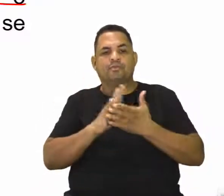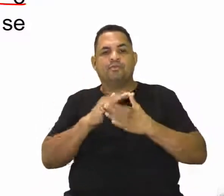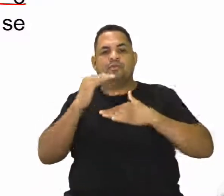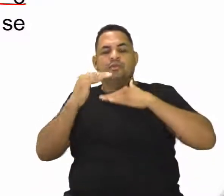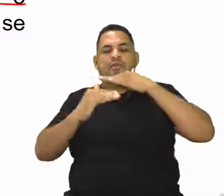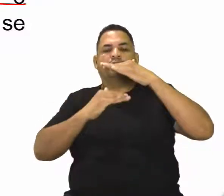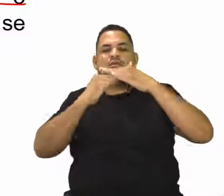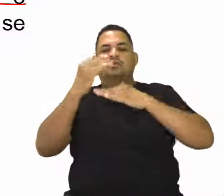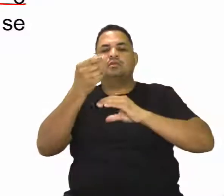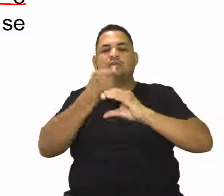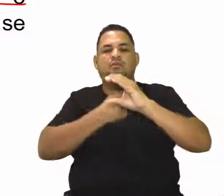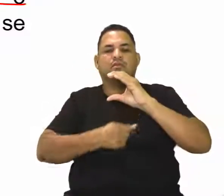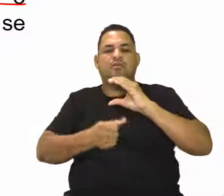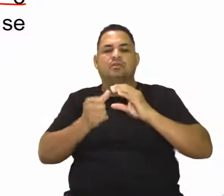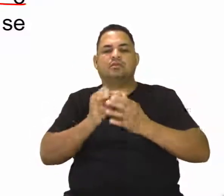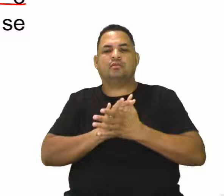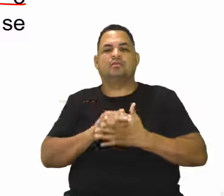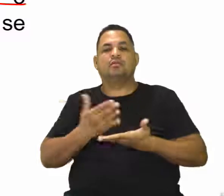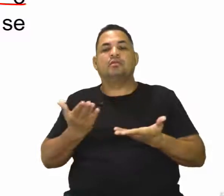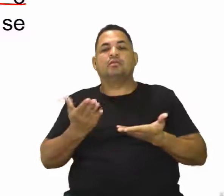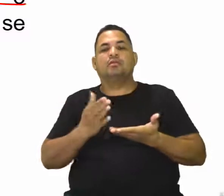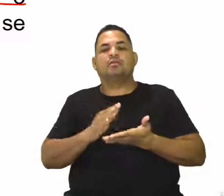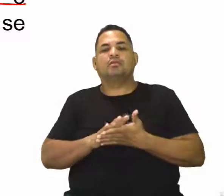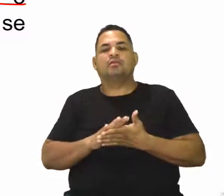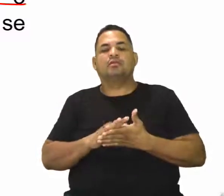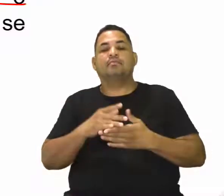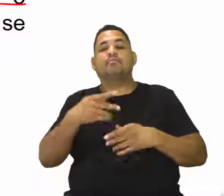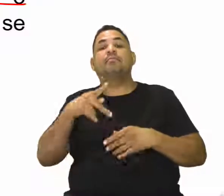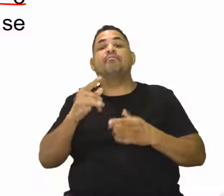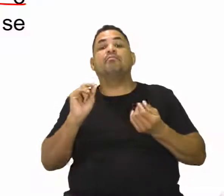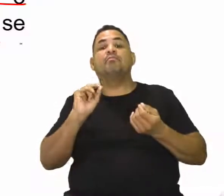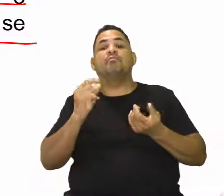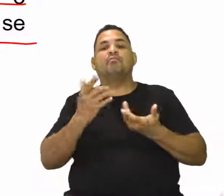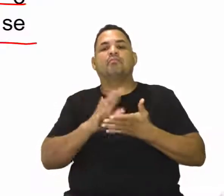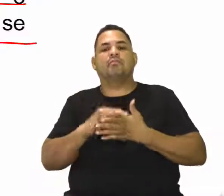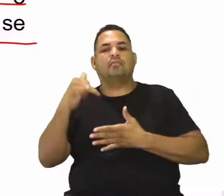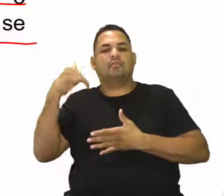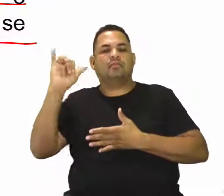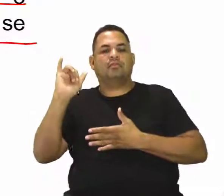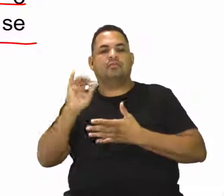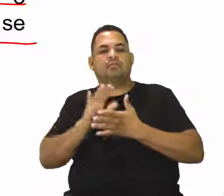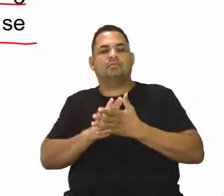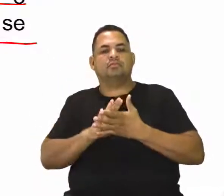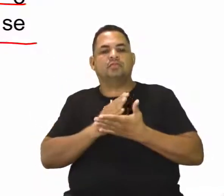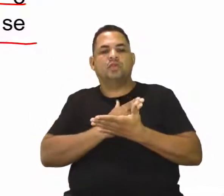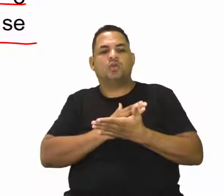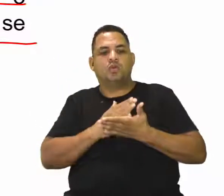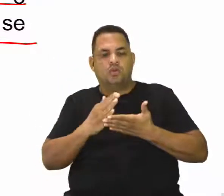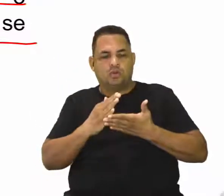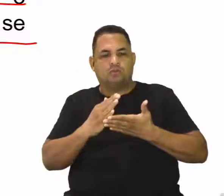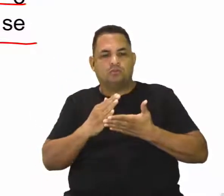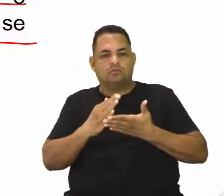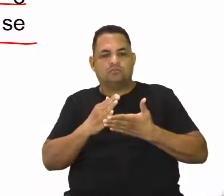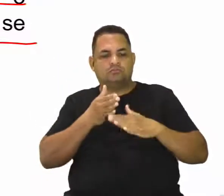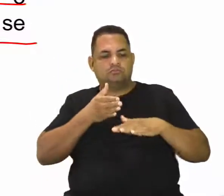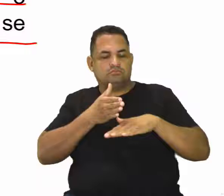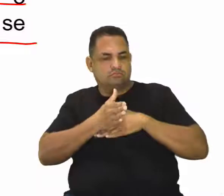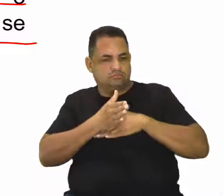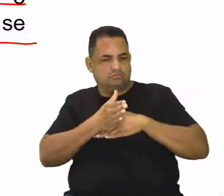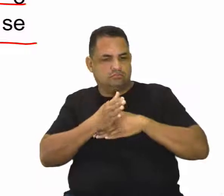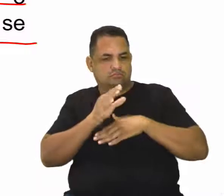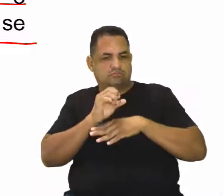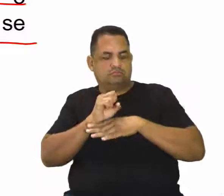promover o desenvolvimento capitalista. Para quê? Para evitar que elas se